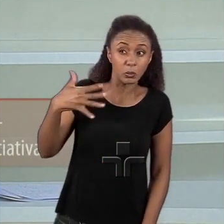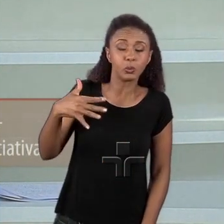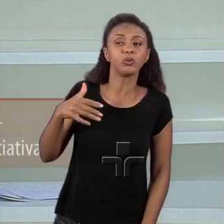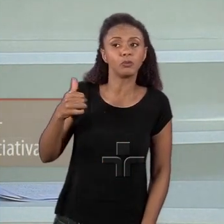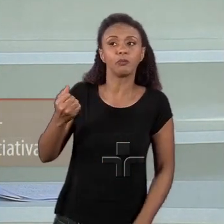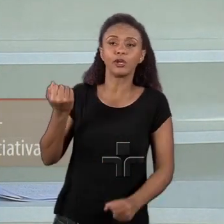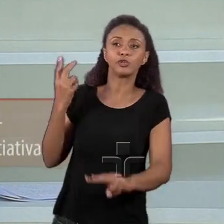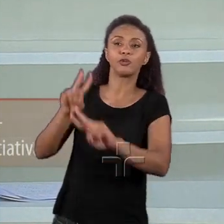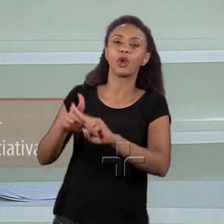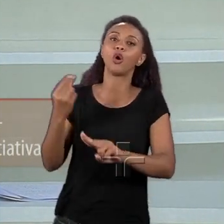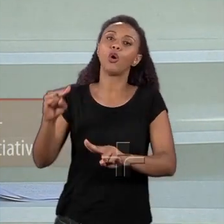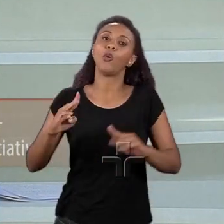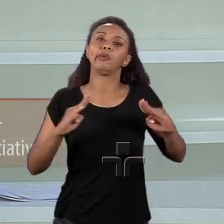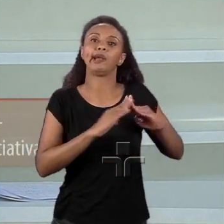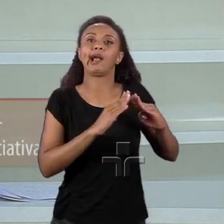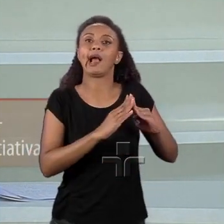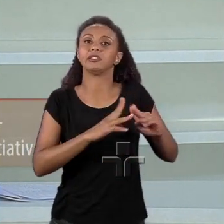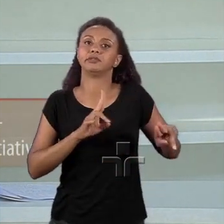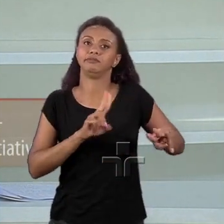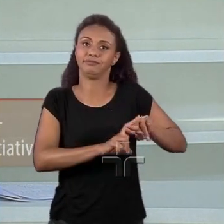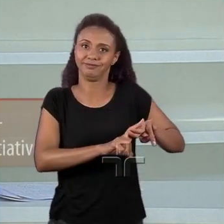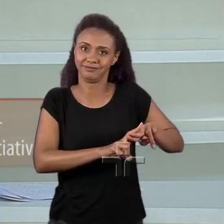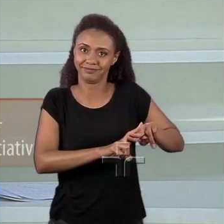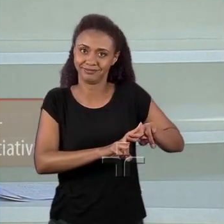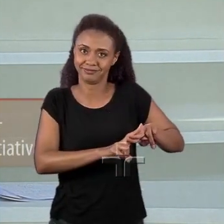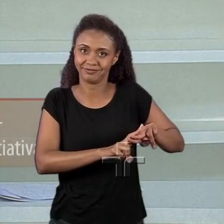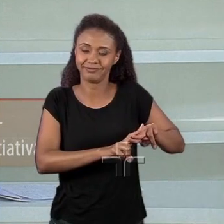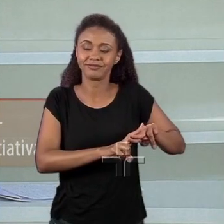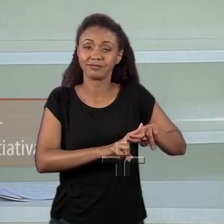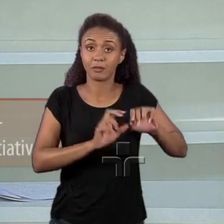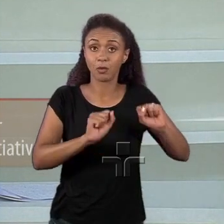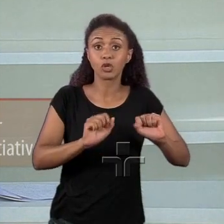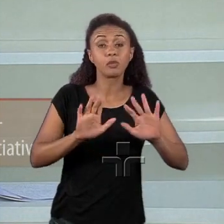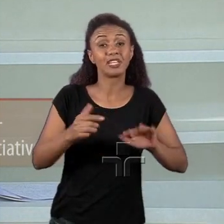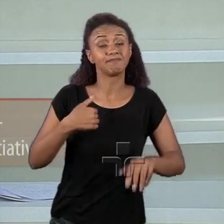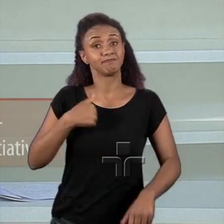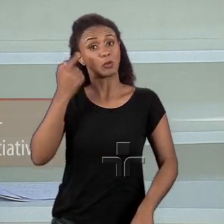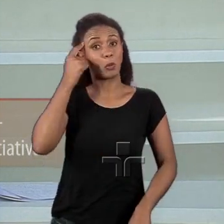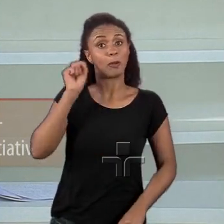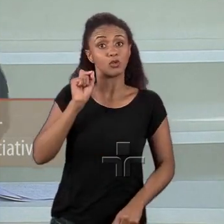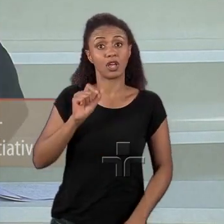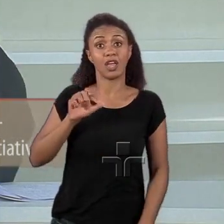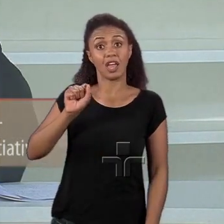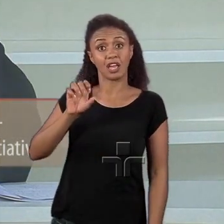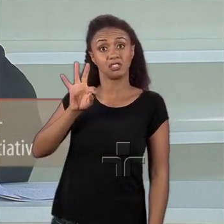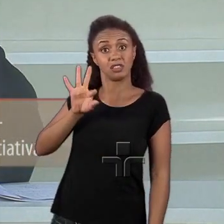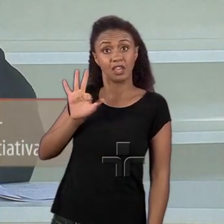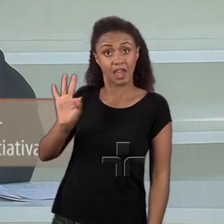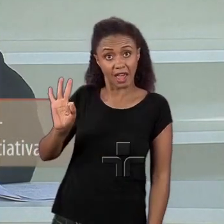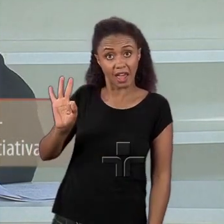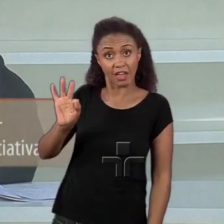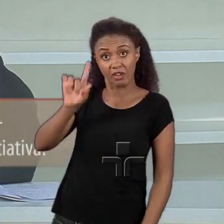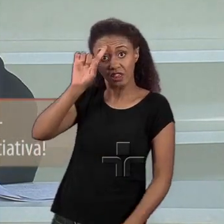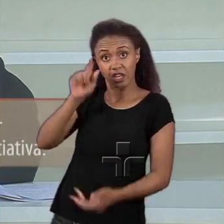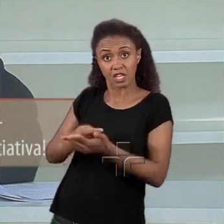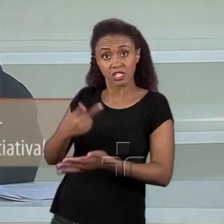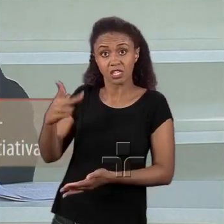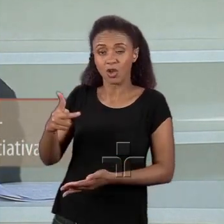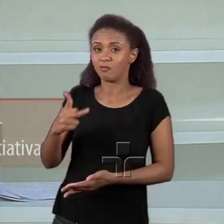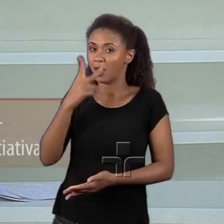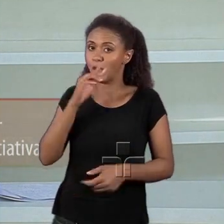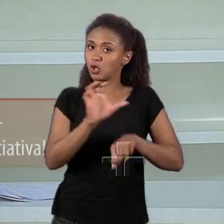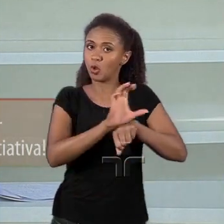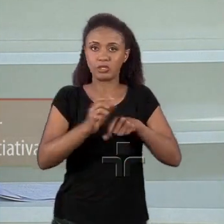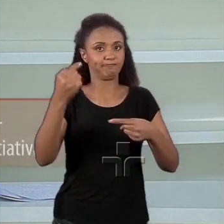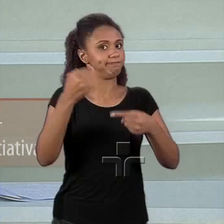em casa, por exemplo, numa domiciliar. Eu só acho que essa decisão do Supremo não está de acordo com a Constituição.